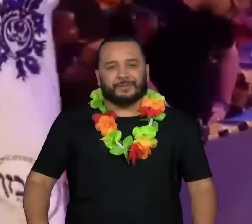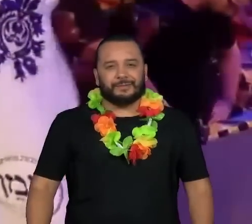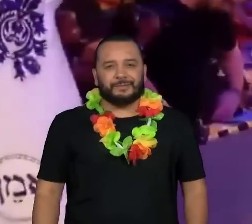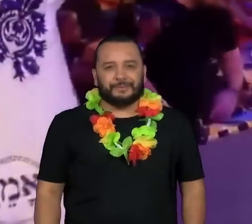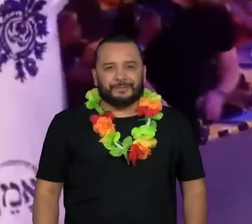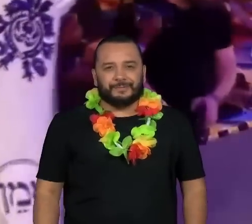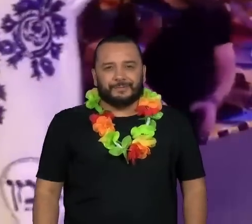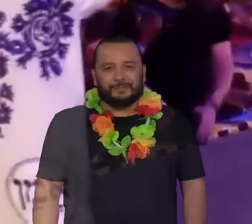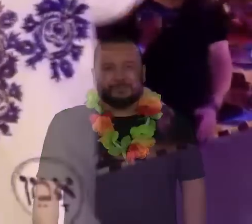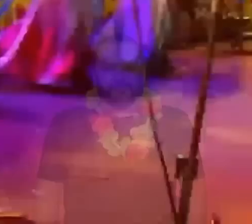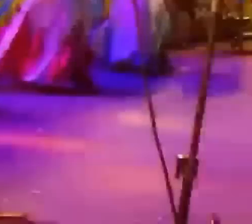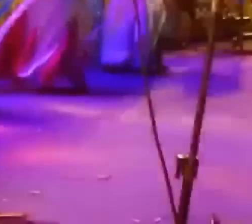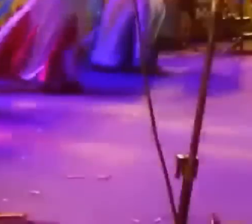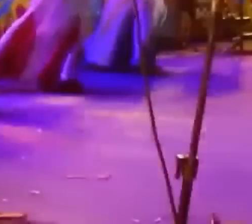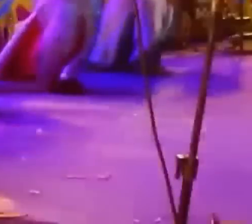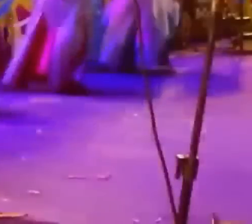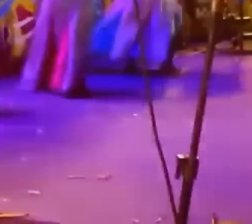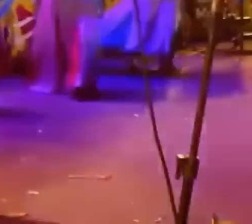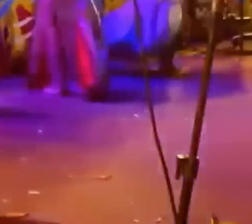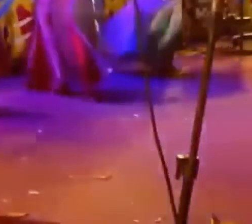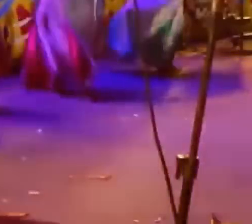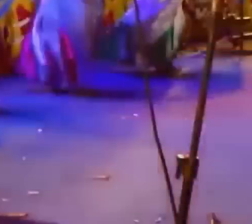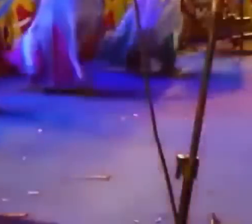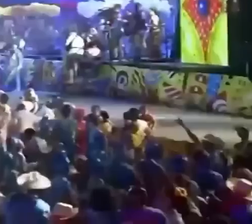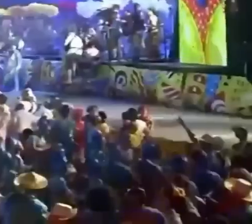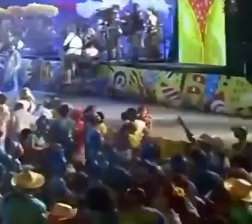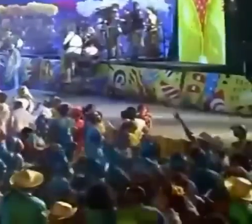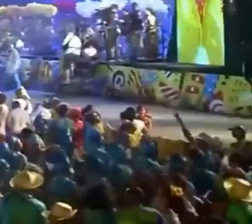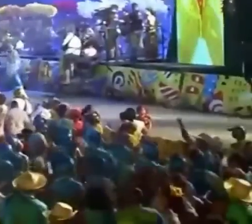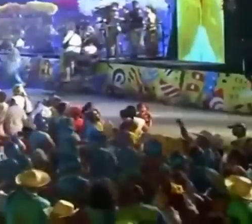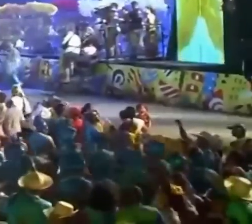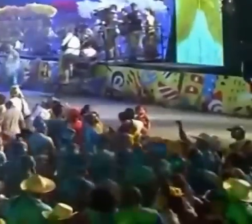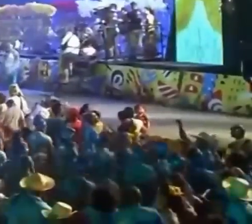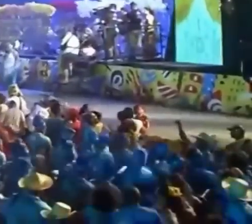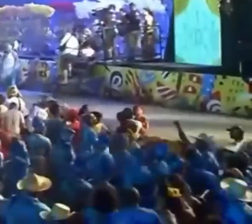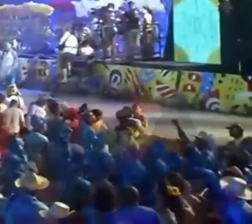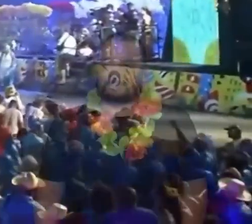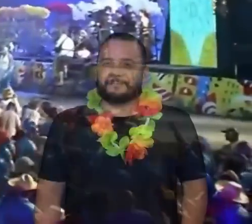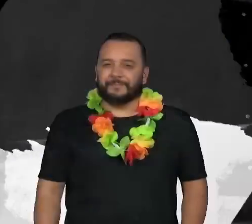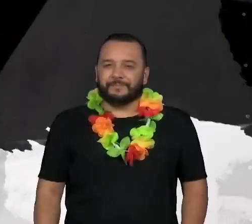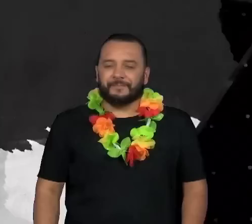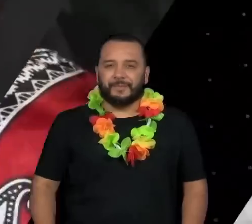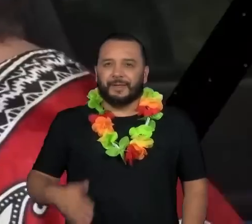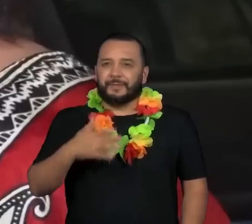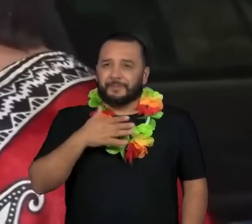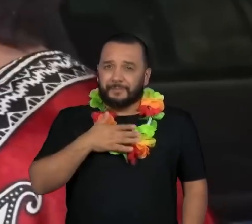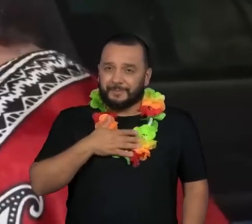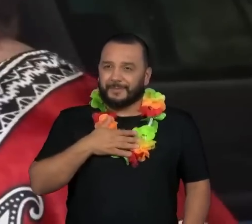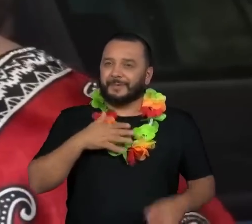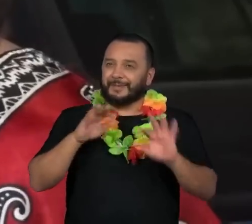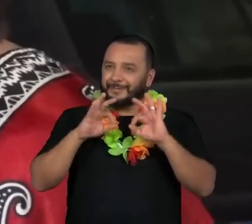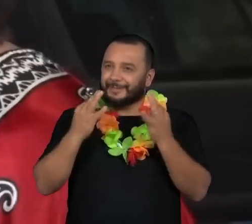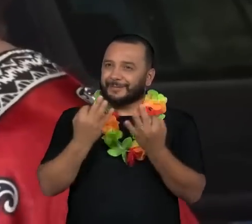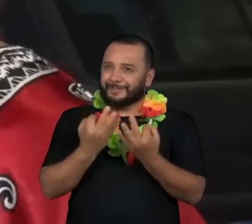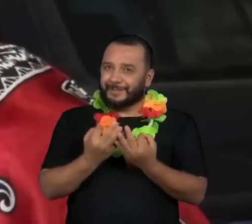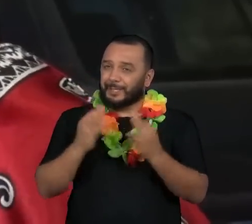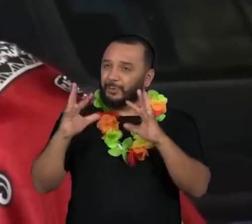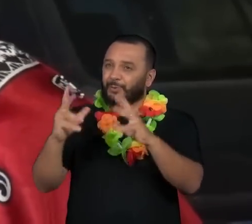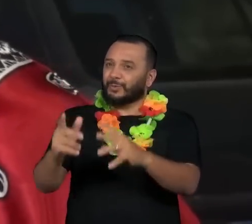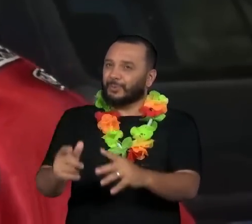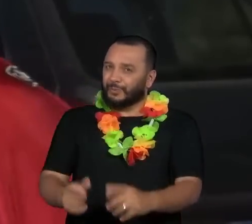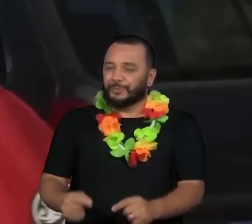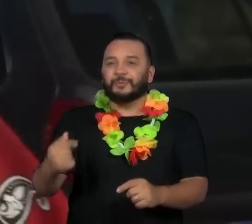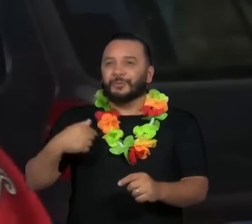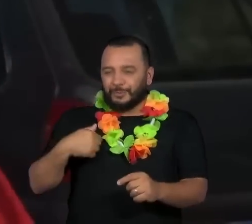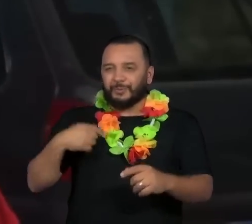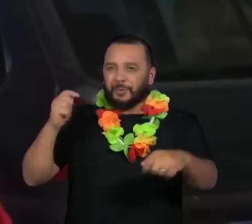o maracatu, maracatu. Minha família, minha formação toda, todo mundo canta. Na minha casa todo mundo é bamba, como